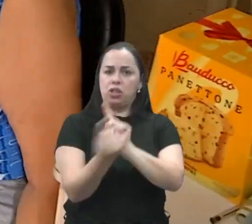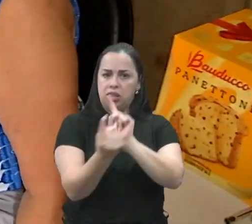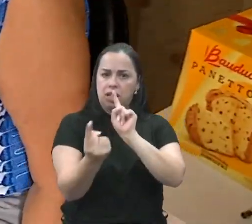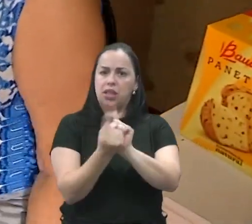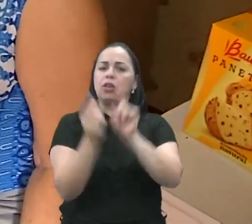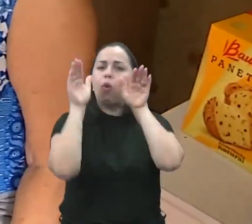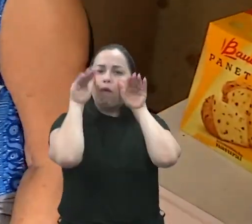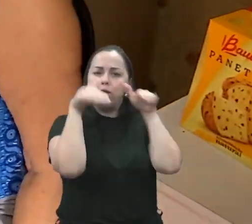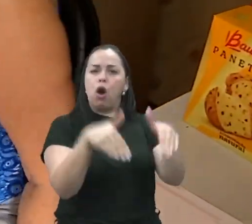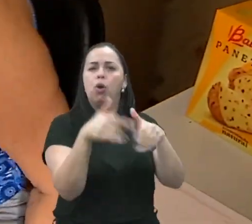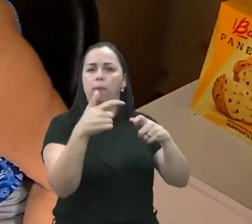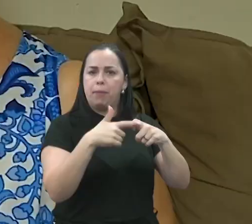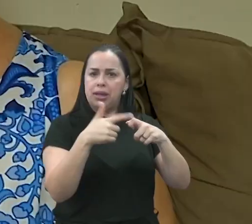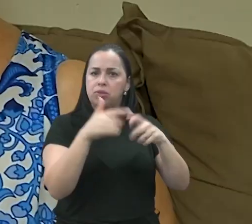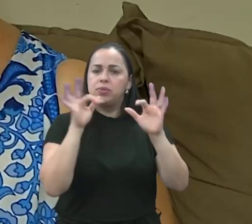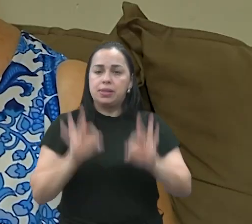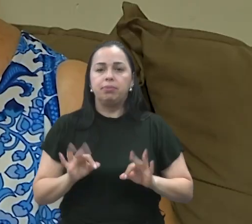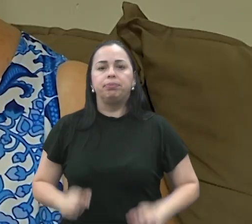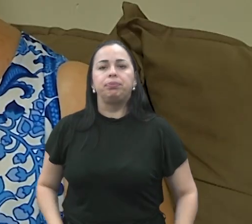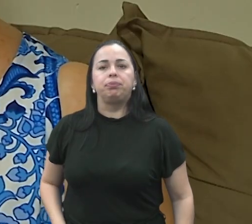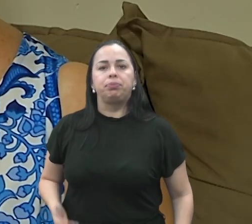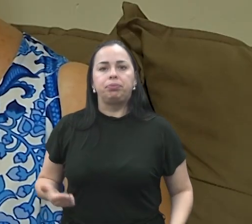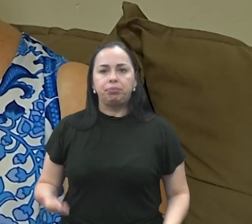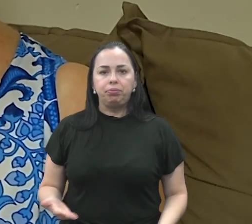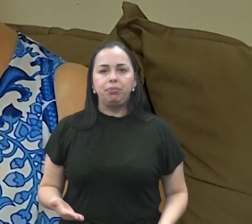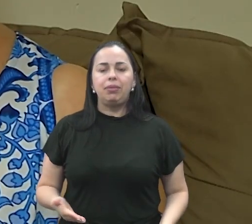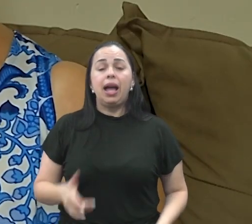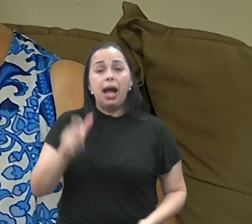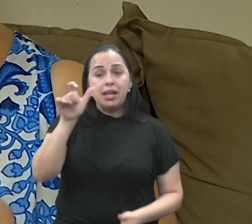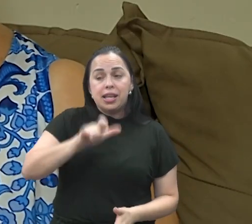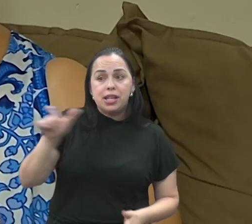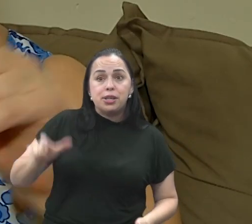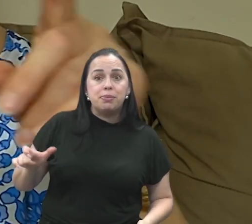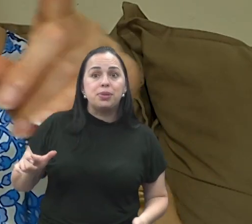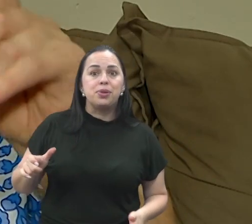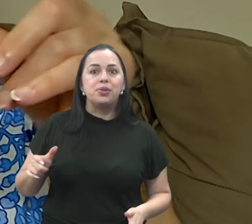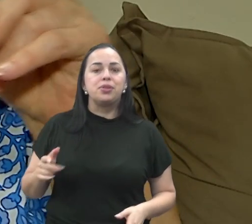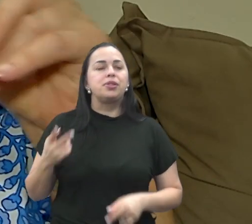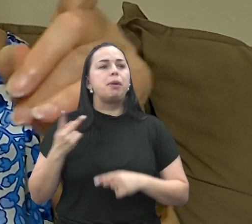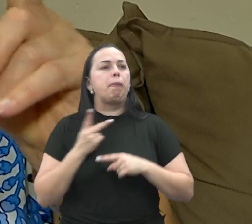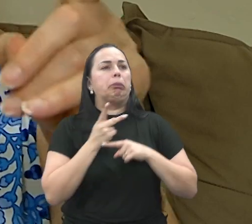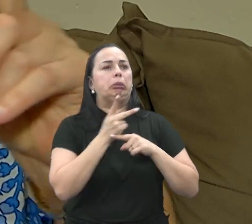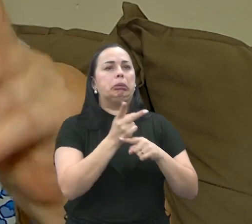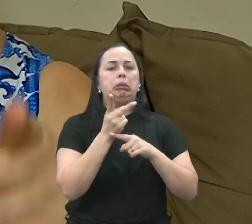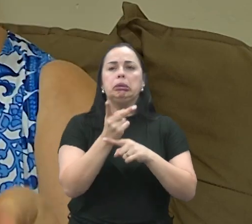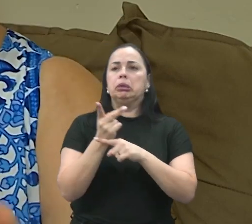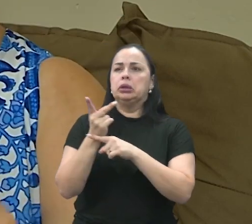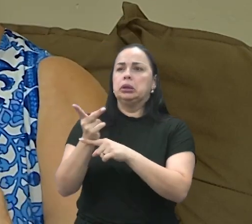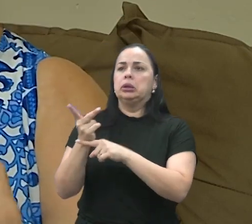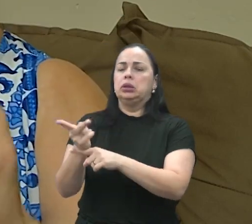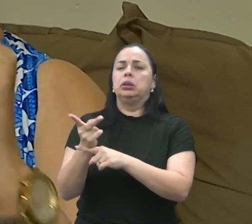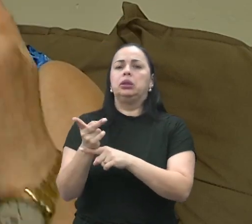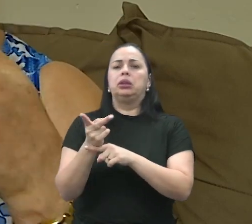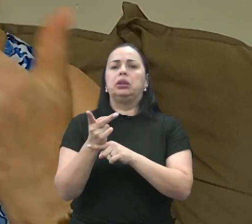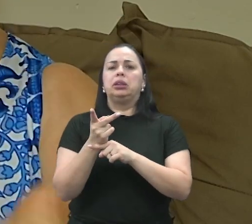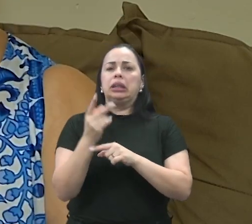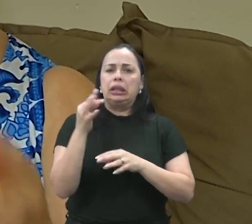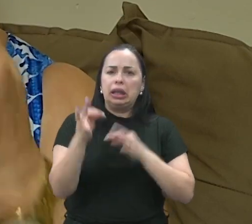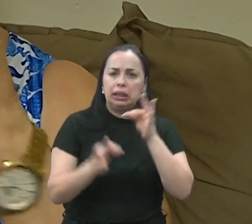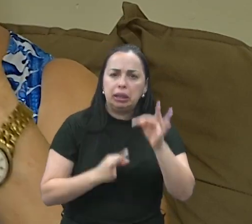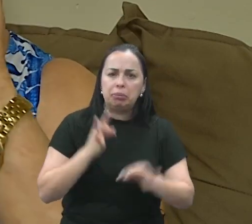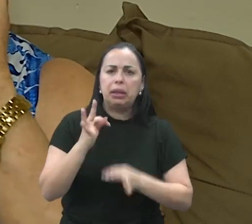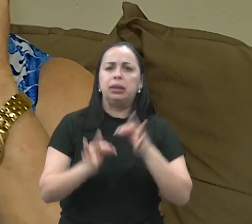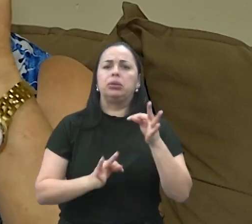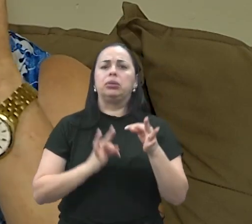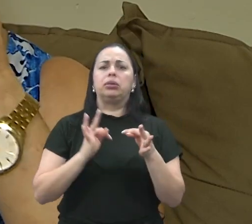de atendimento especializado. Só sabe quem vai nas faculdades, aquelas